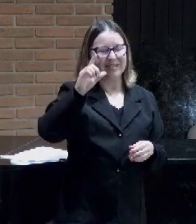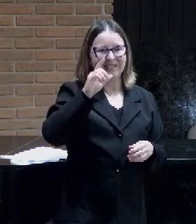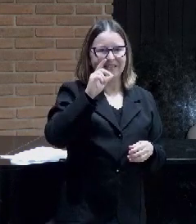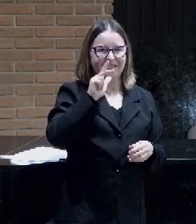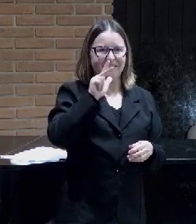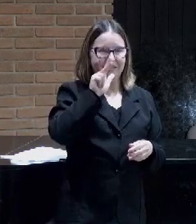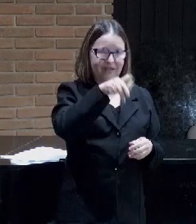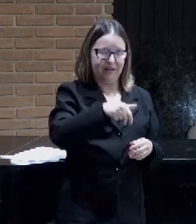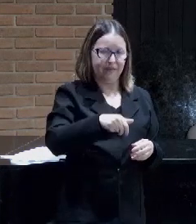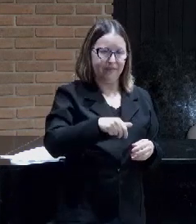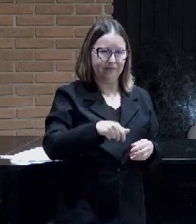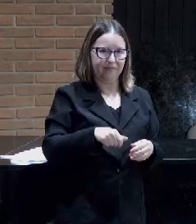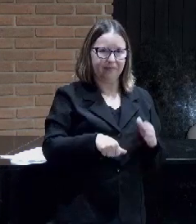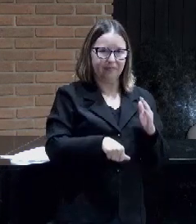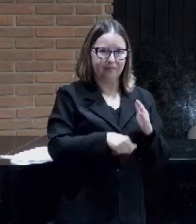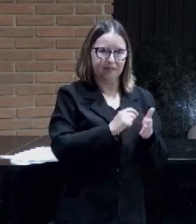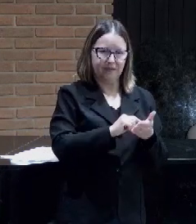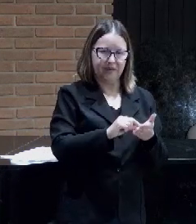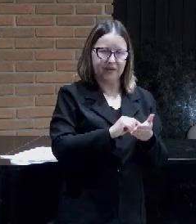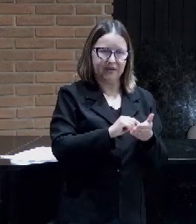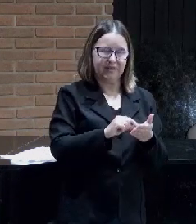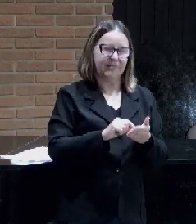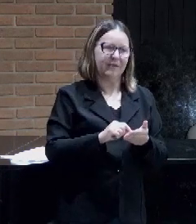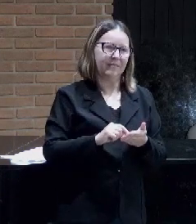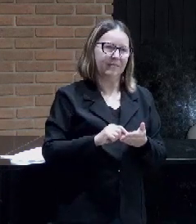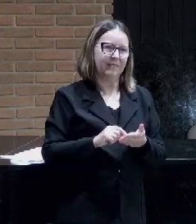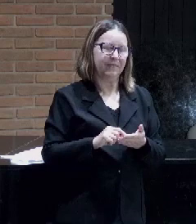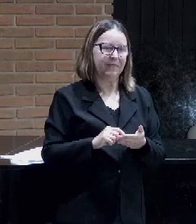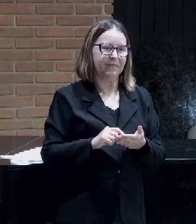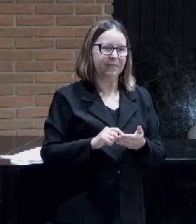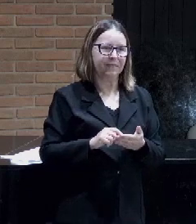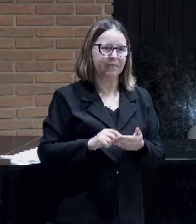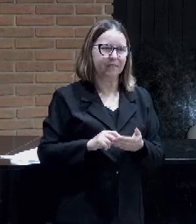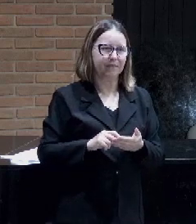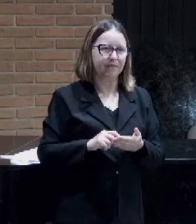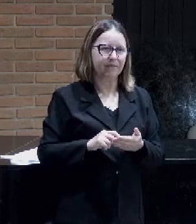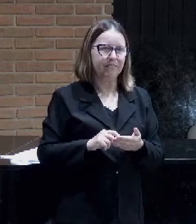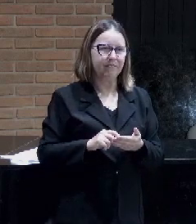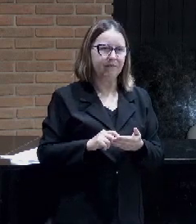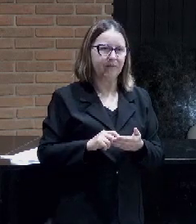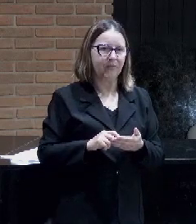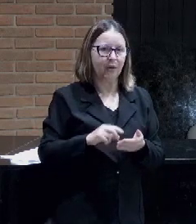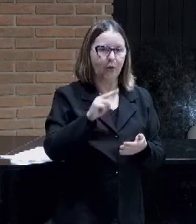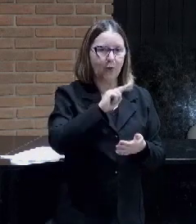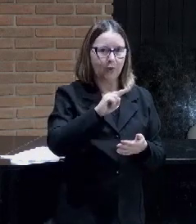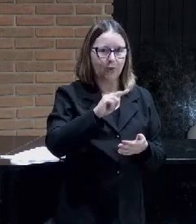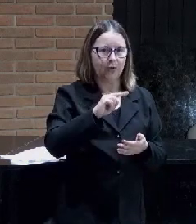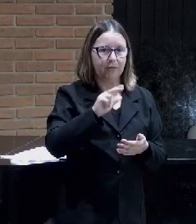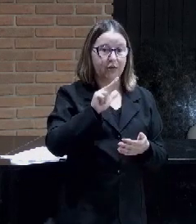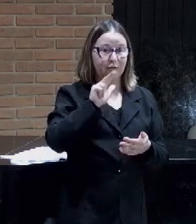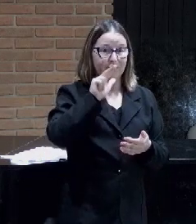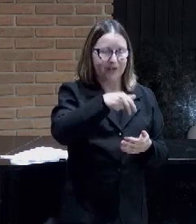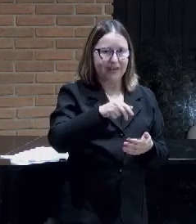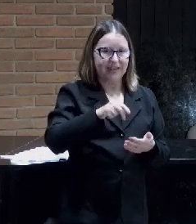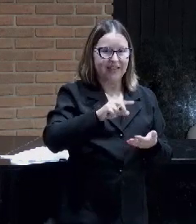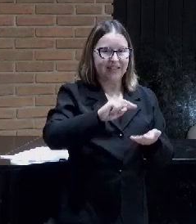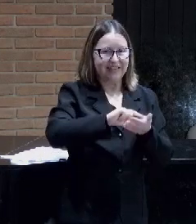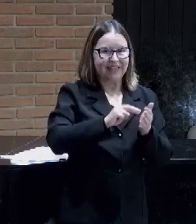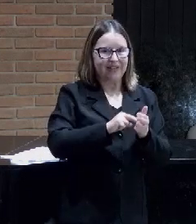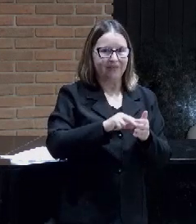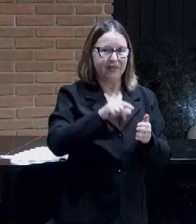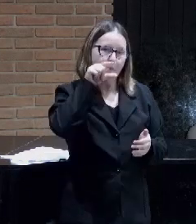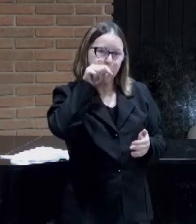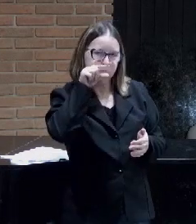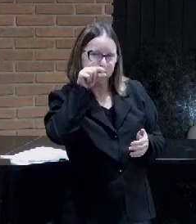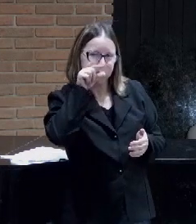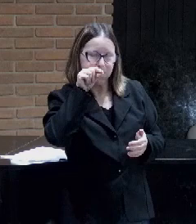nos relembra do que vai ser trabalhado durante o livro inteiro. O nome Jonas significa pomba, e o nome Amitai significa fiel,